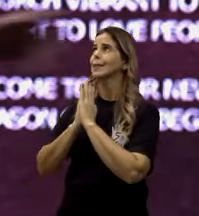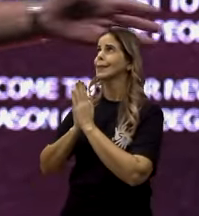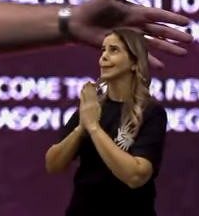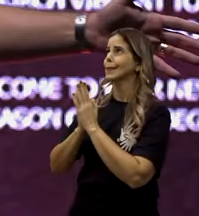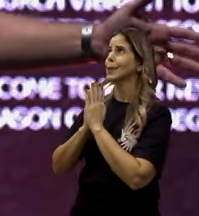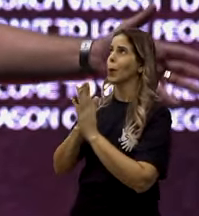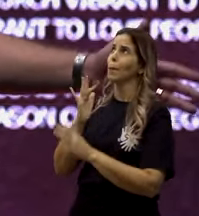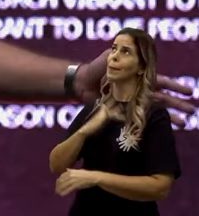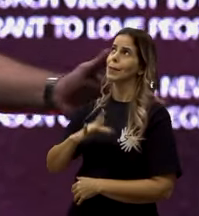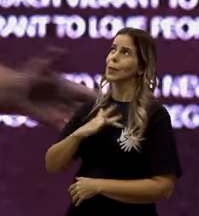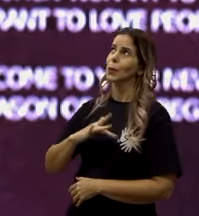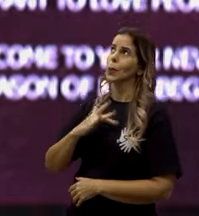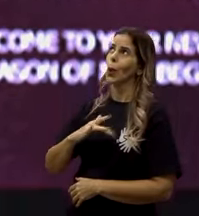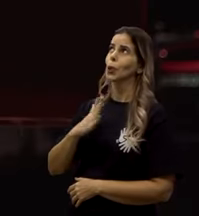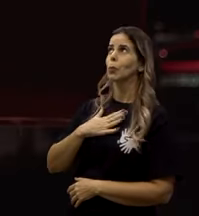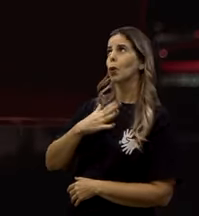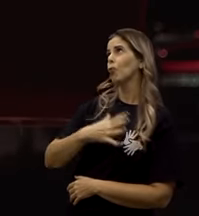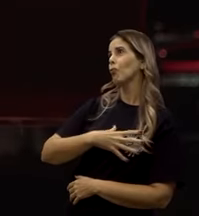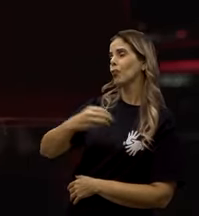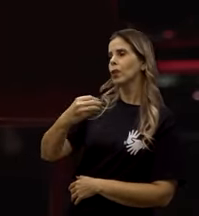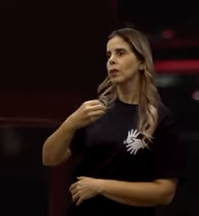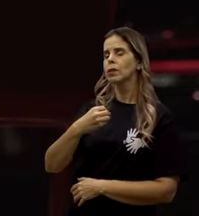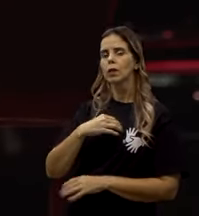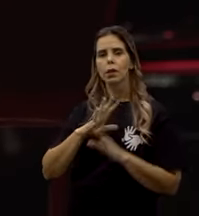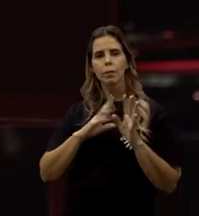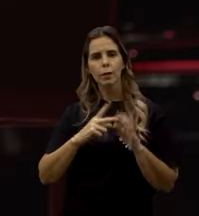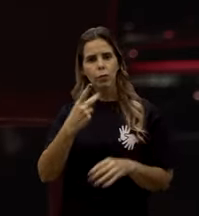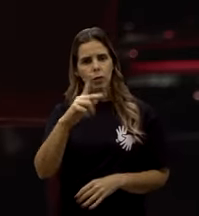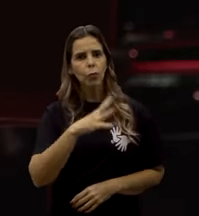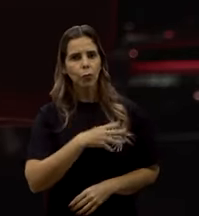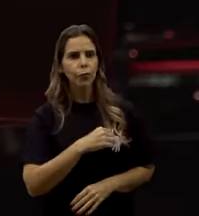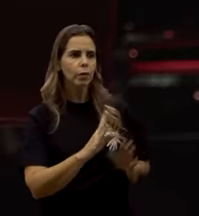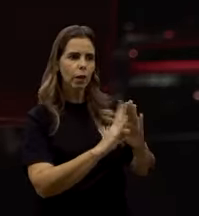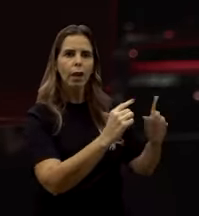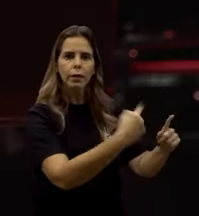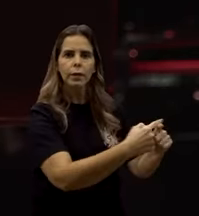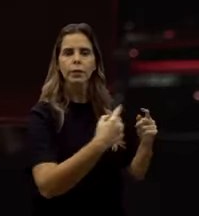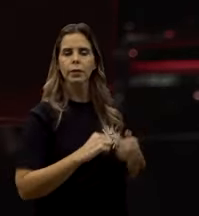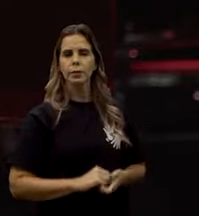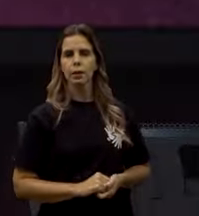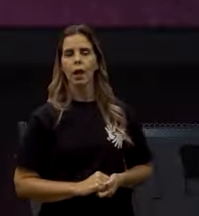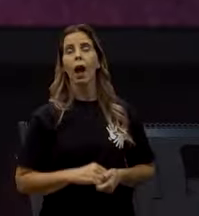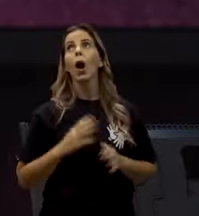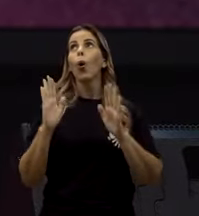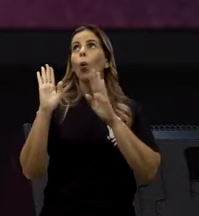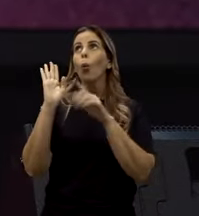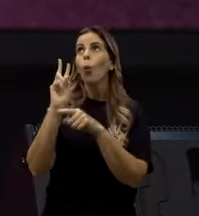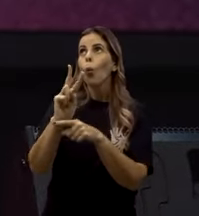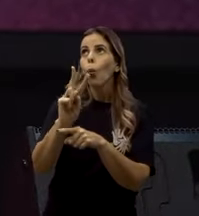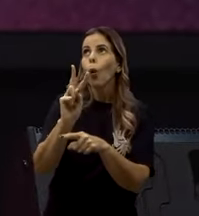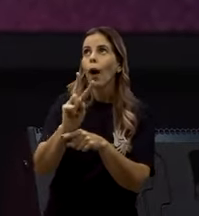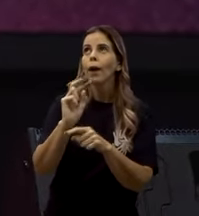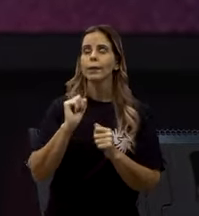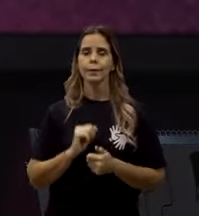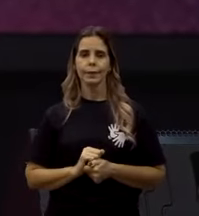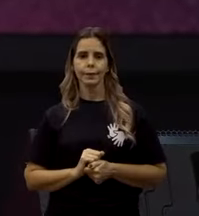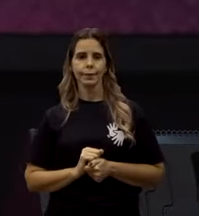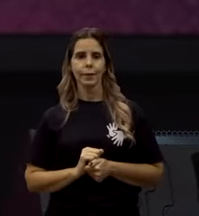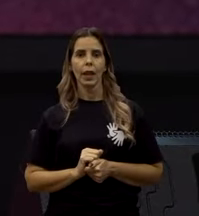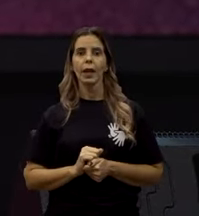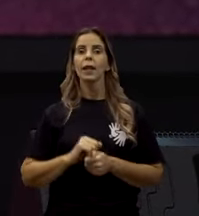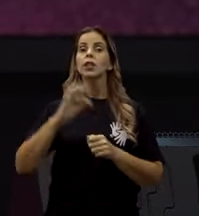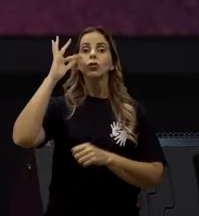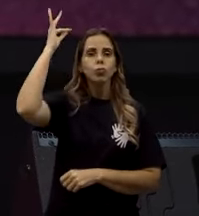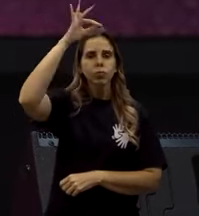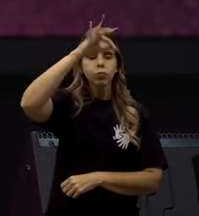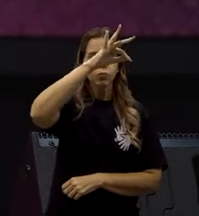filho seu filho da Igreja Senhor em nome de Jesus Guarda para que não se perca que se perca tu tem que orar assim Senhor visita meu filho hoje encheio do Espírito Santo em